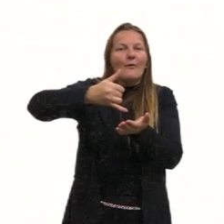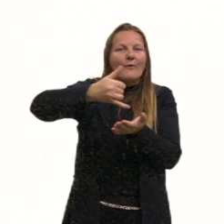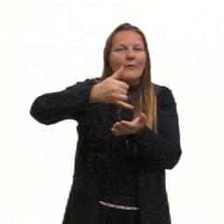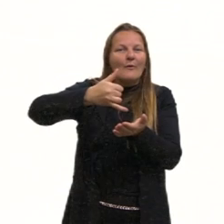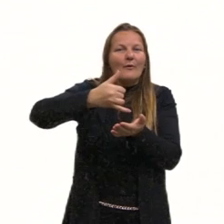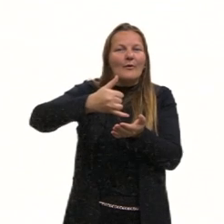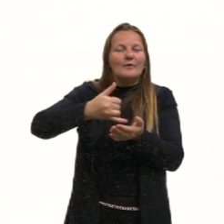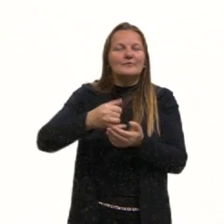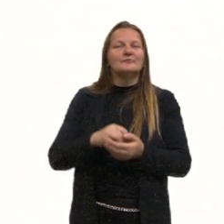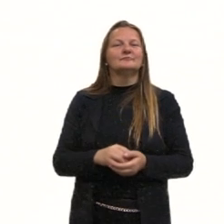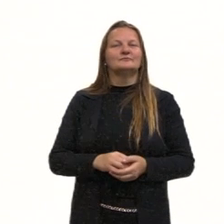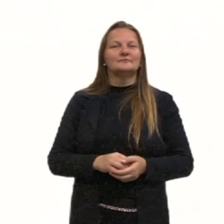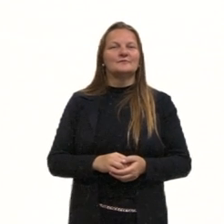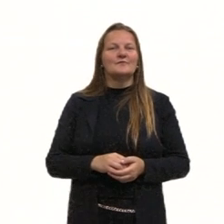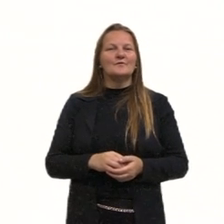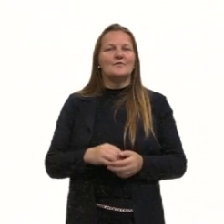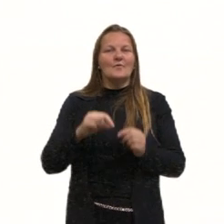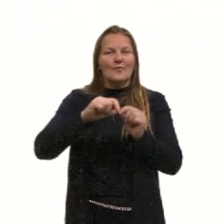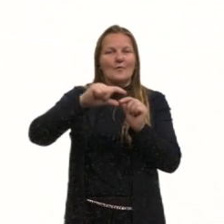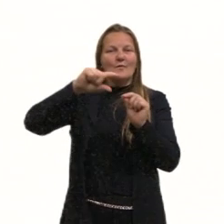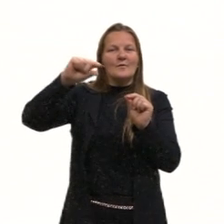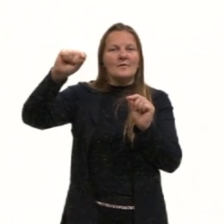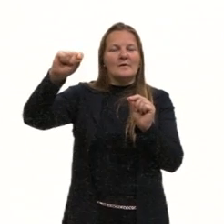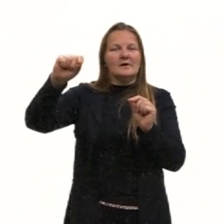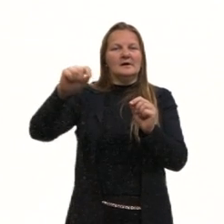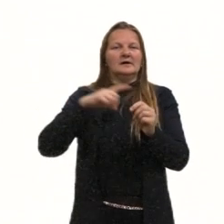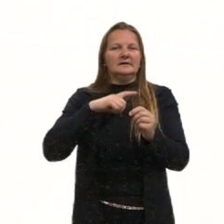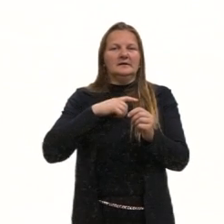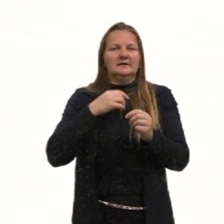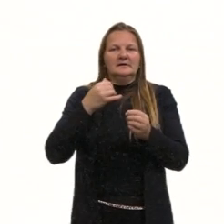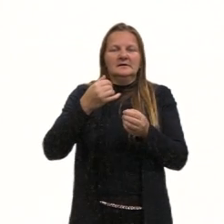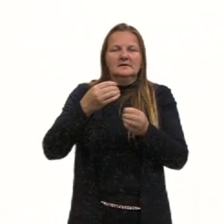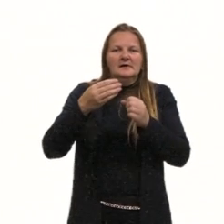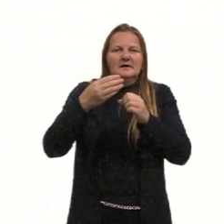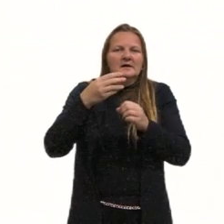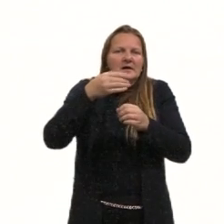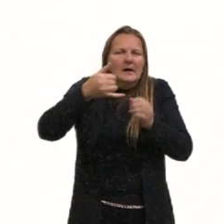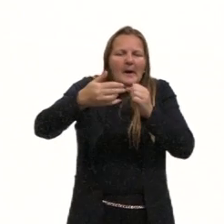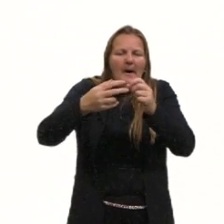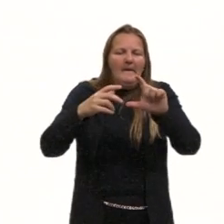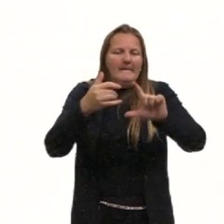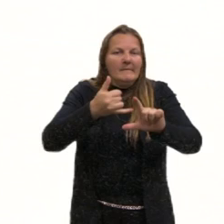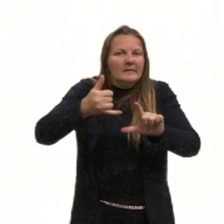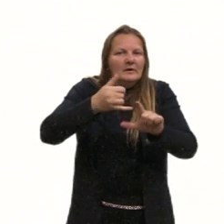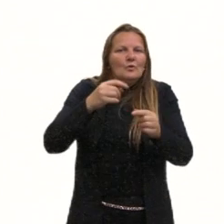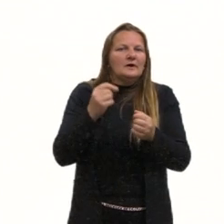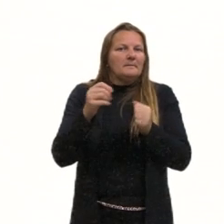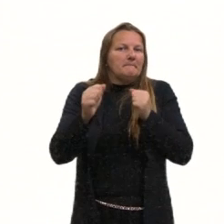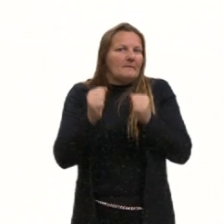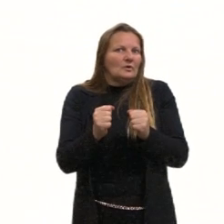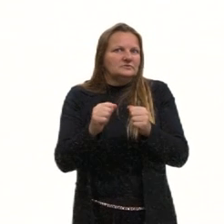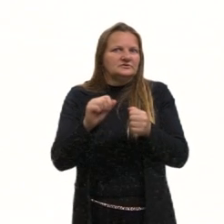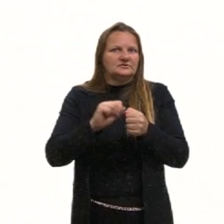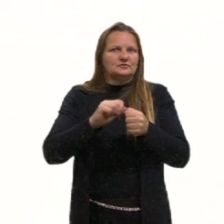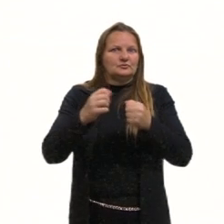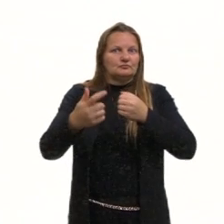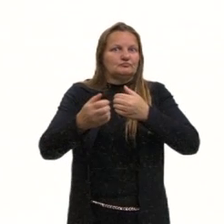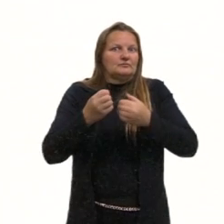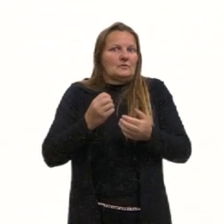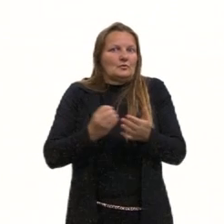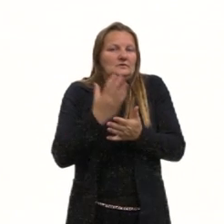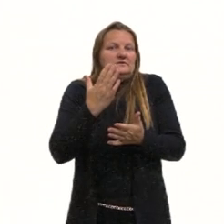da margarina né das gorduras saturadas e insaturadas e os problemas que podem causá-las então